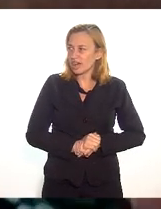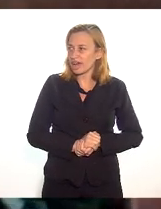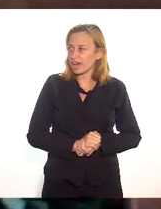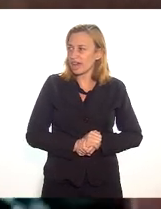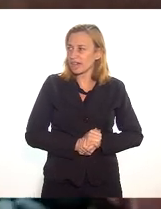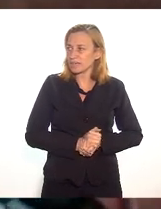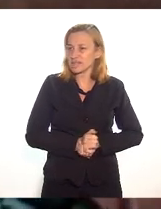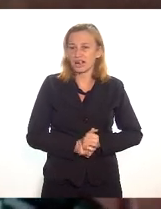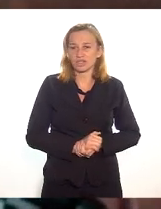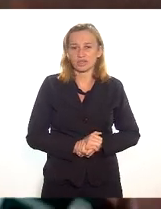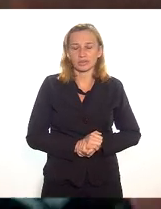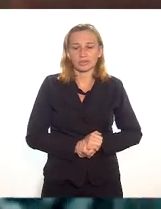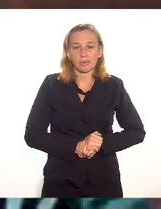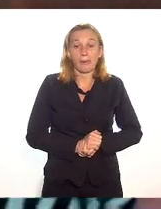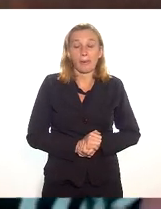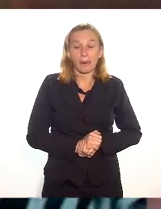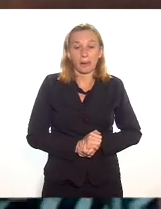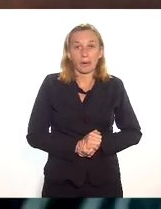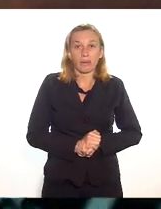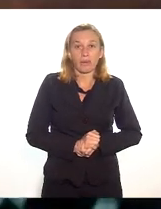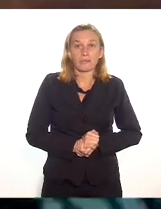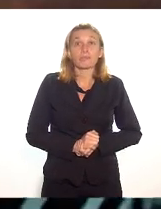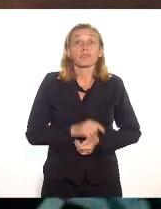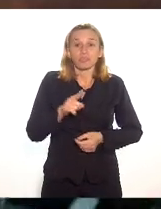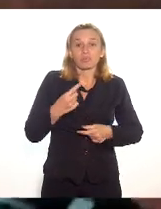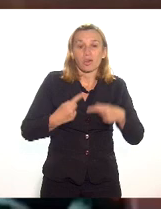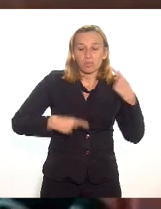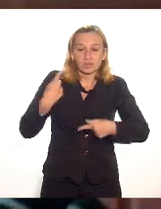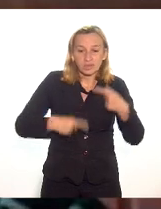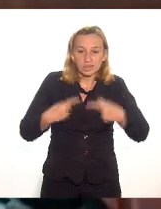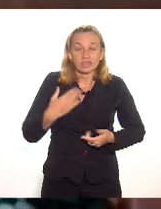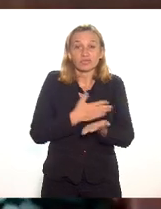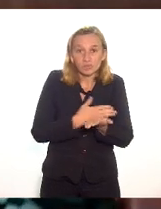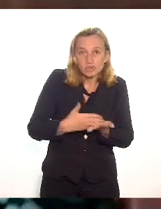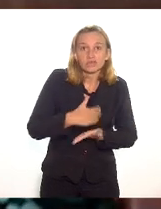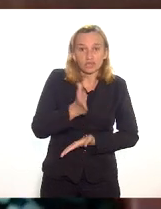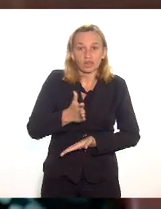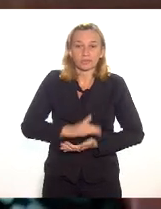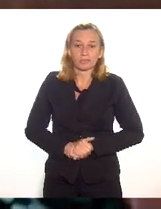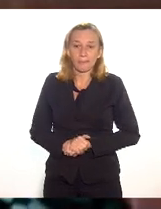extremamente politizado, porque ele está politizado desde o início.